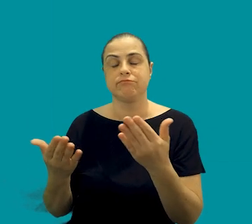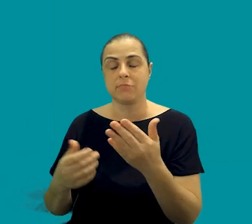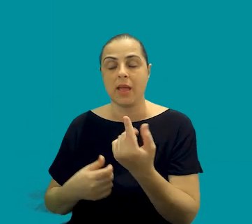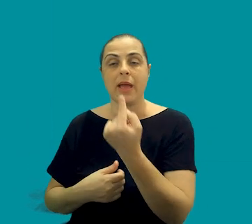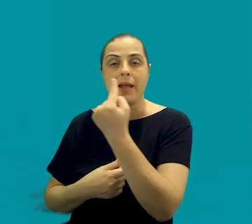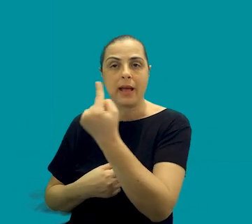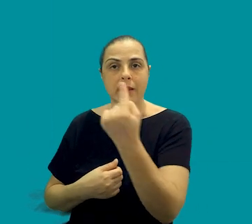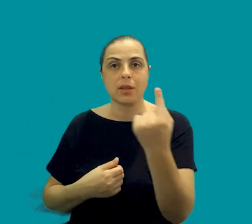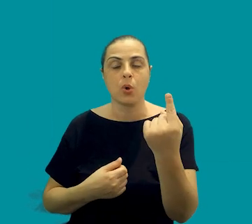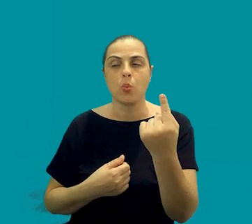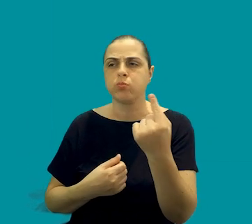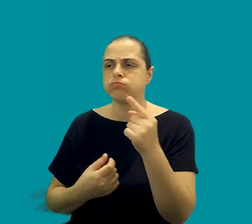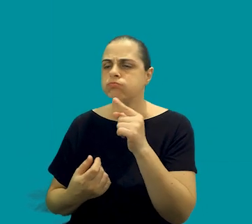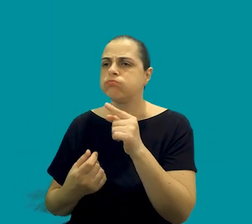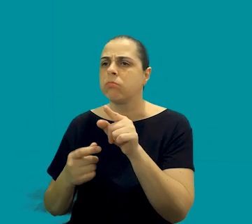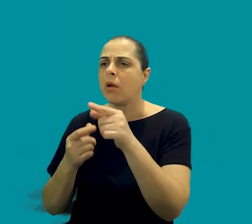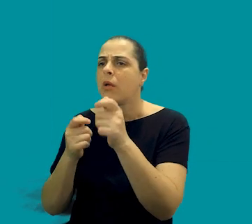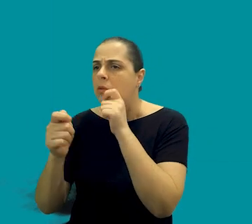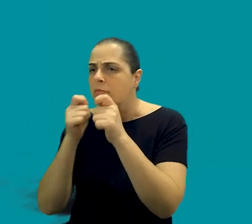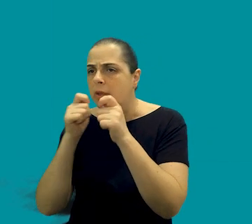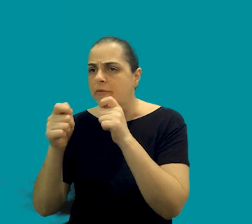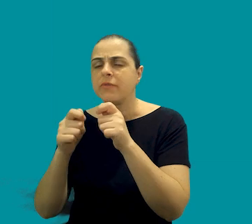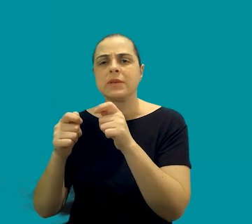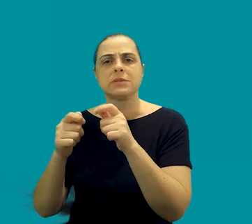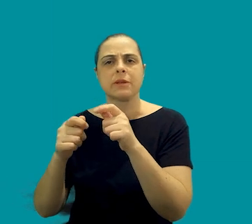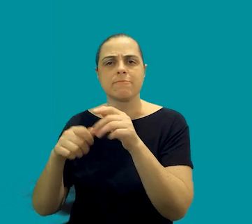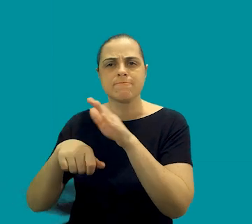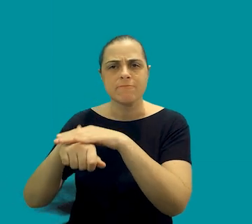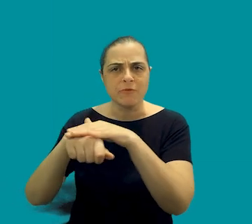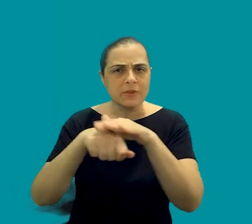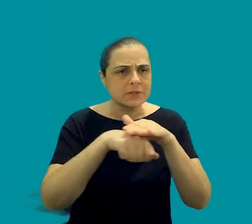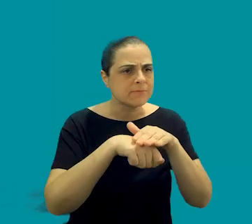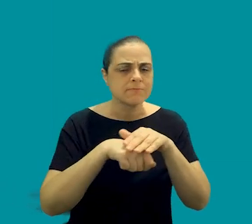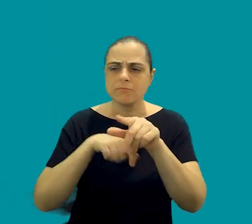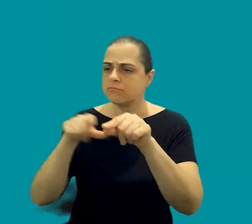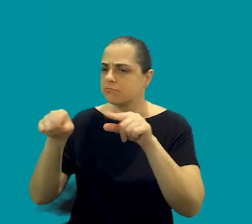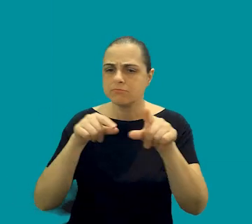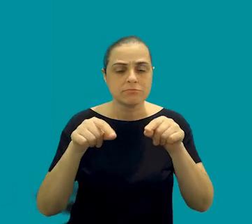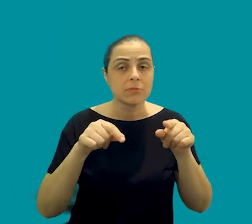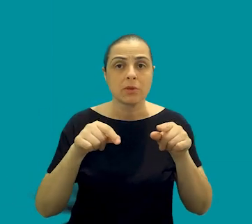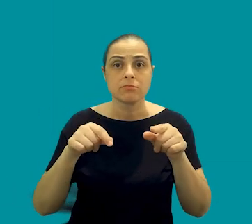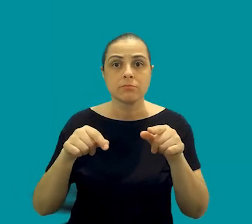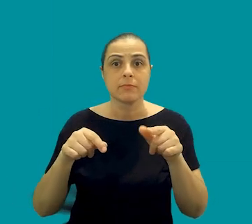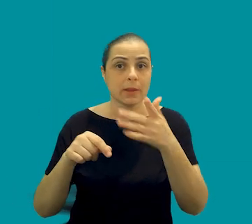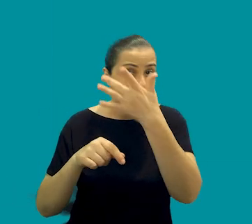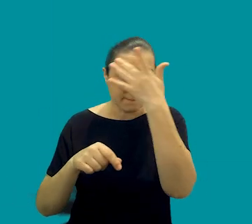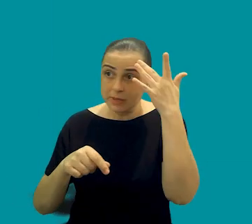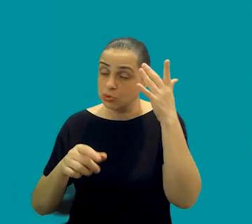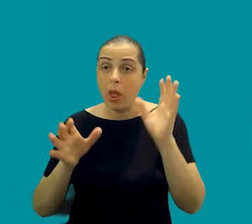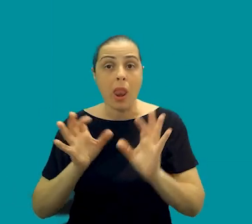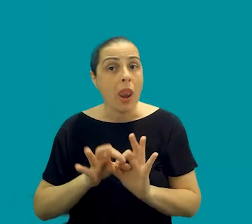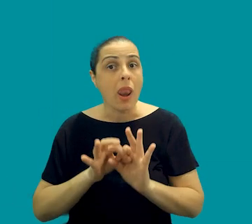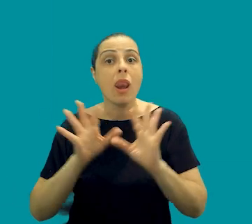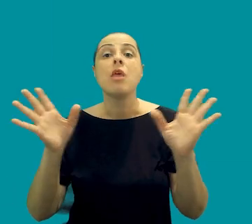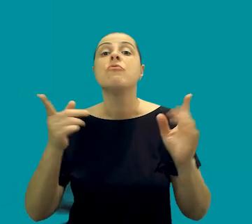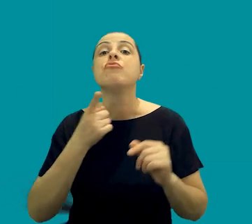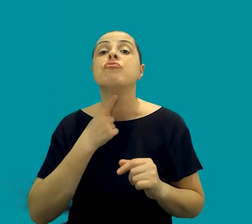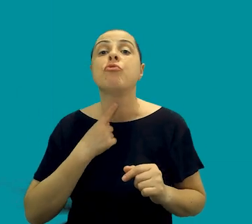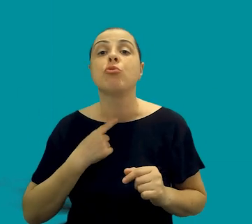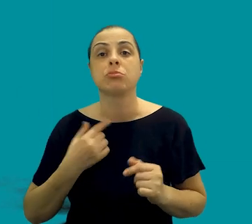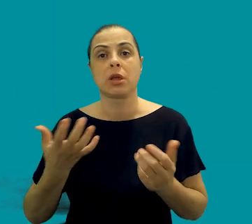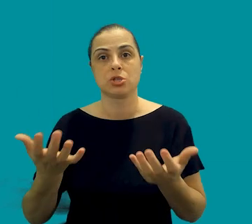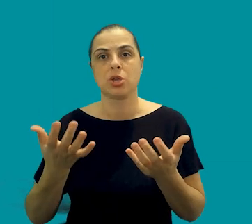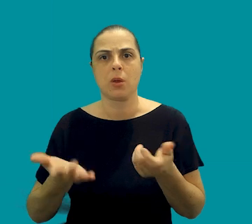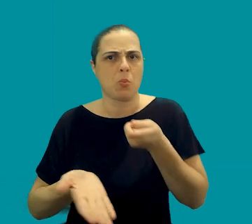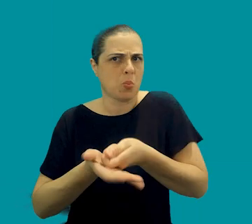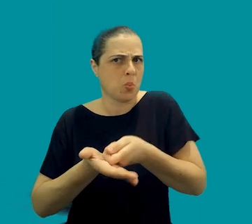para o processo seletivo. Então, quem está ali, todo mundo que está ali girando essa roda, assim, está voluntário no sentido de